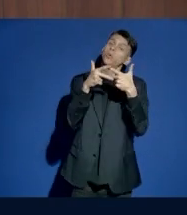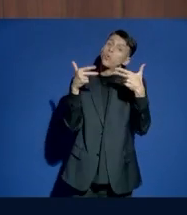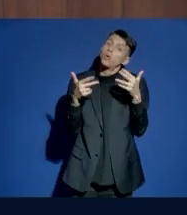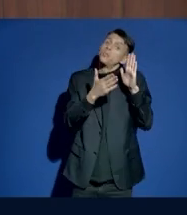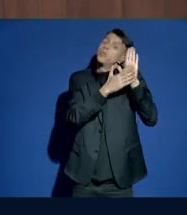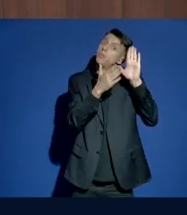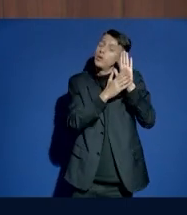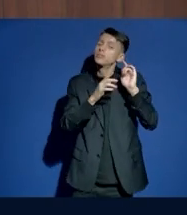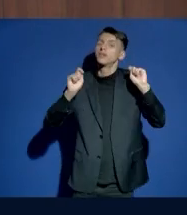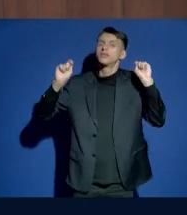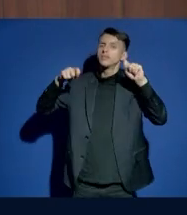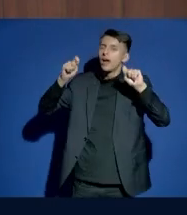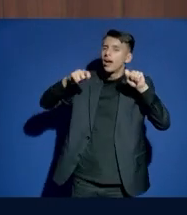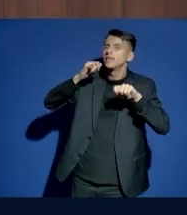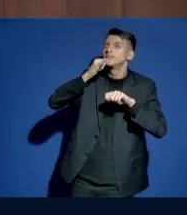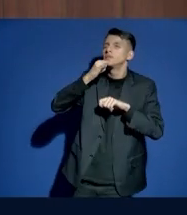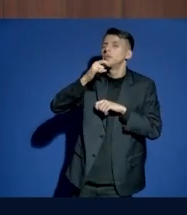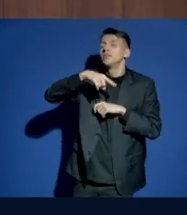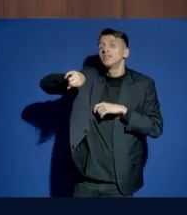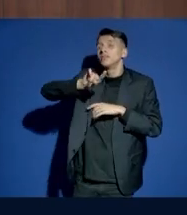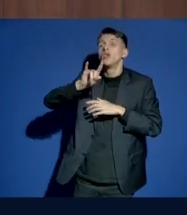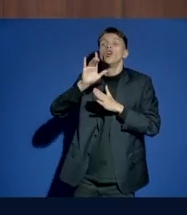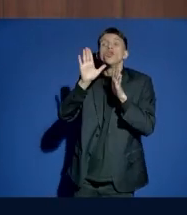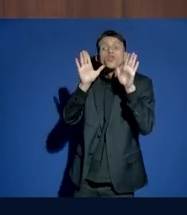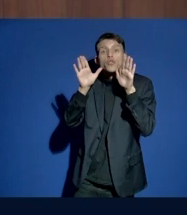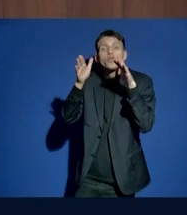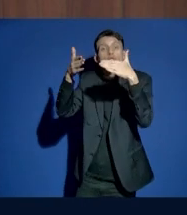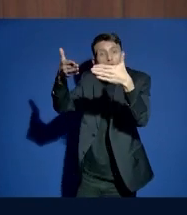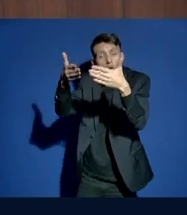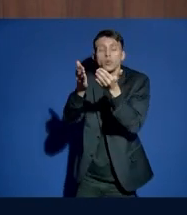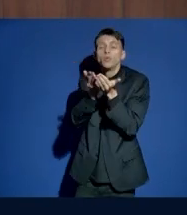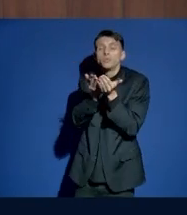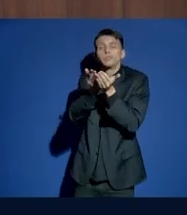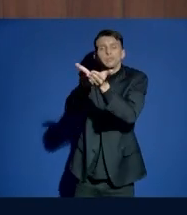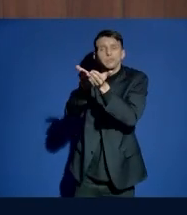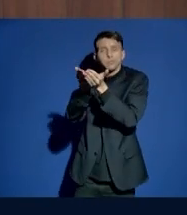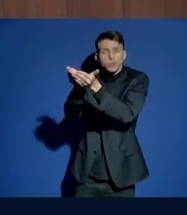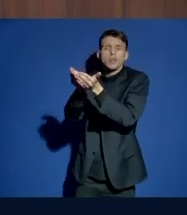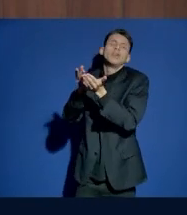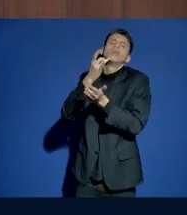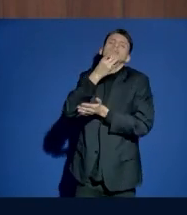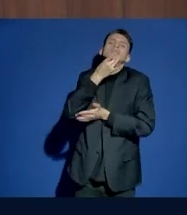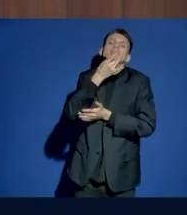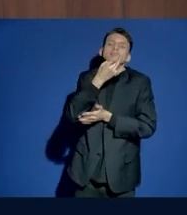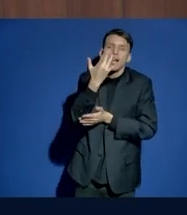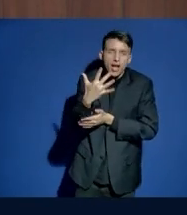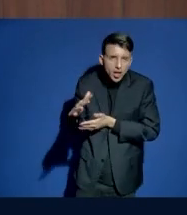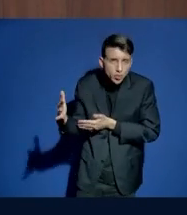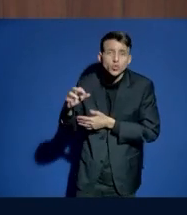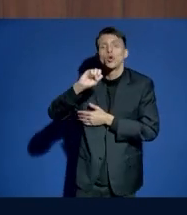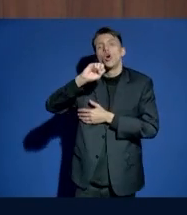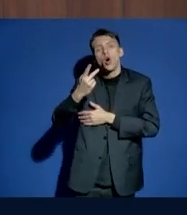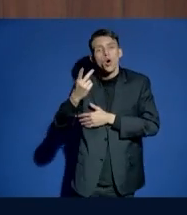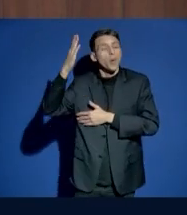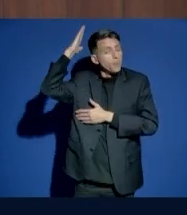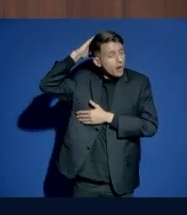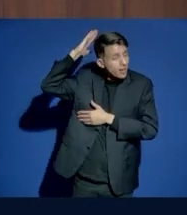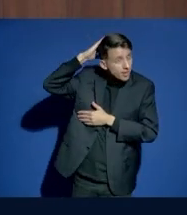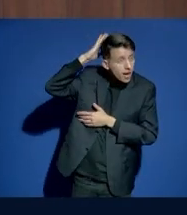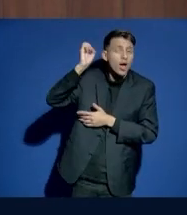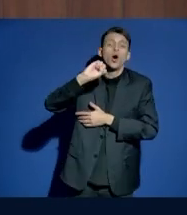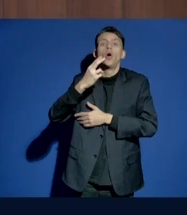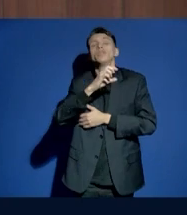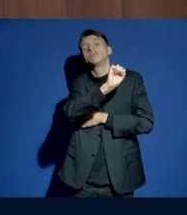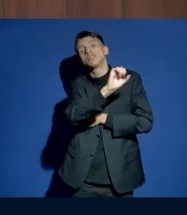teríamos a condição de não sobrecarregar os portos seja de Santos seja do Paraná de Santa Catarina